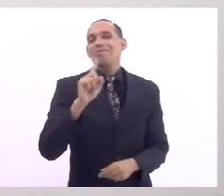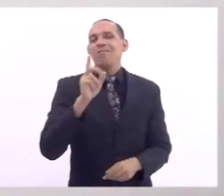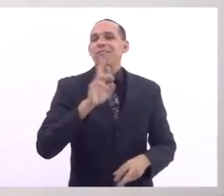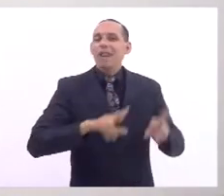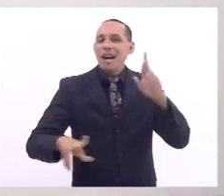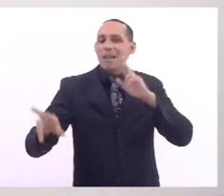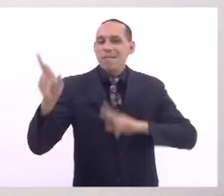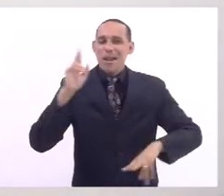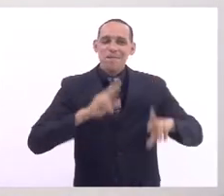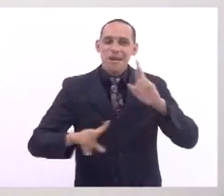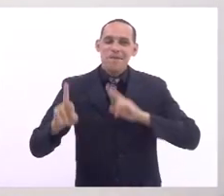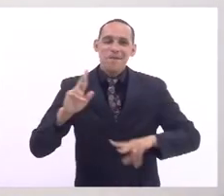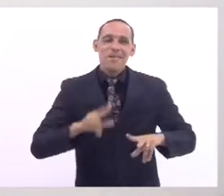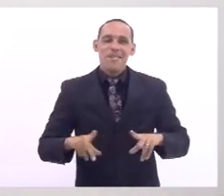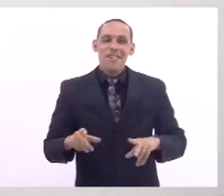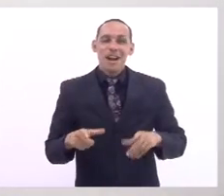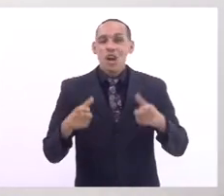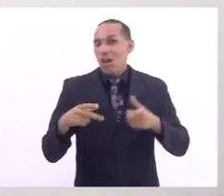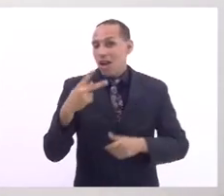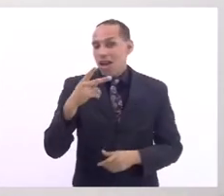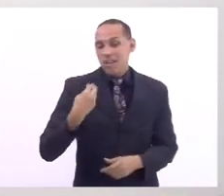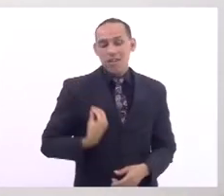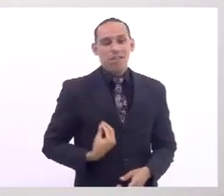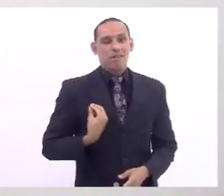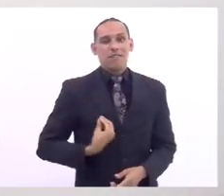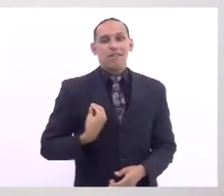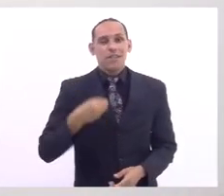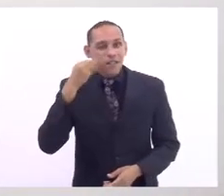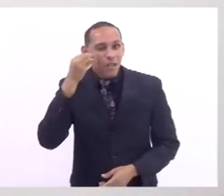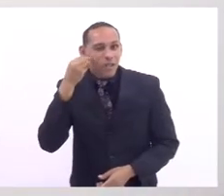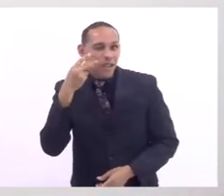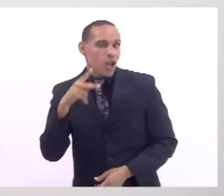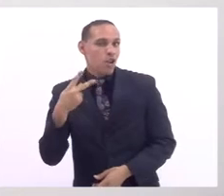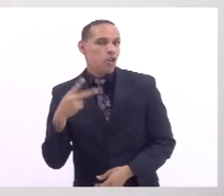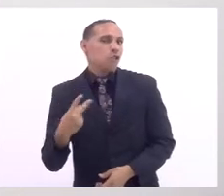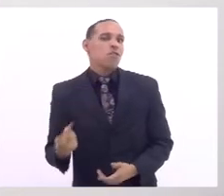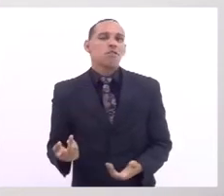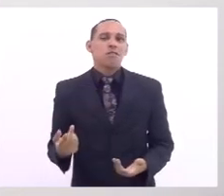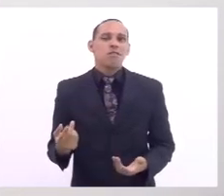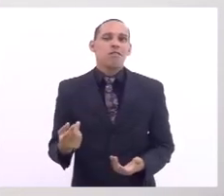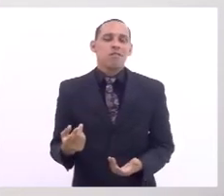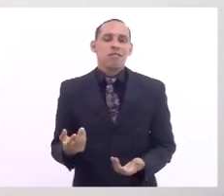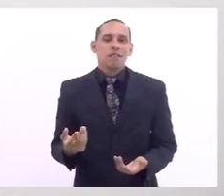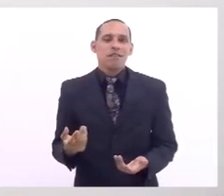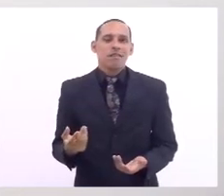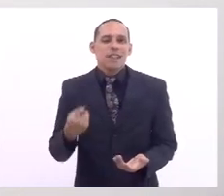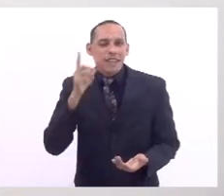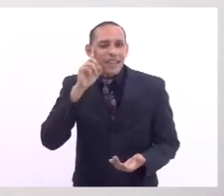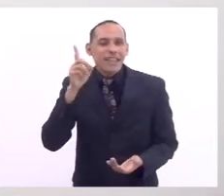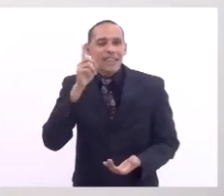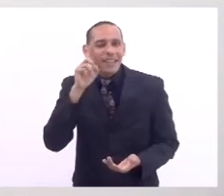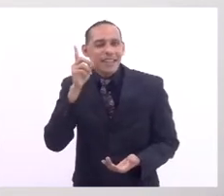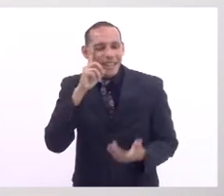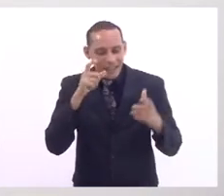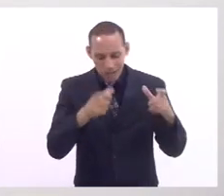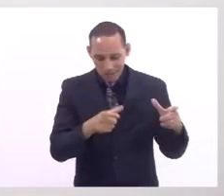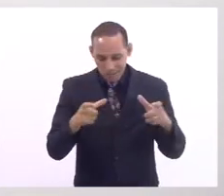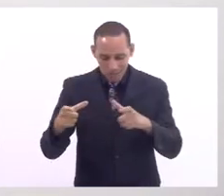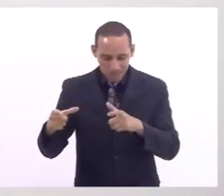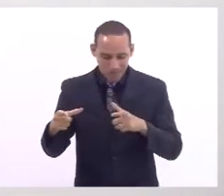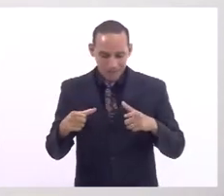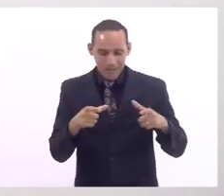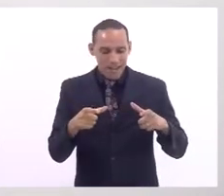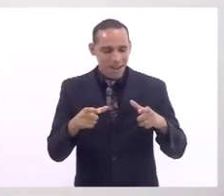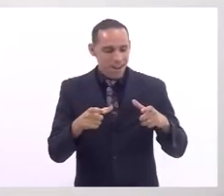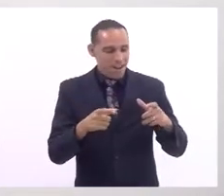varia De onde você vem né da sua experiência de vida da sua bagagem da sua experiência dia dia no espaço vivido eu